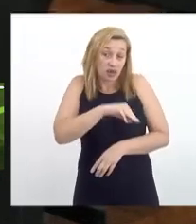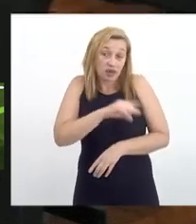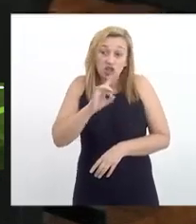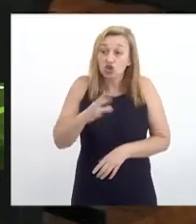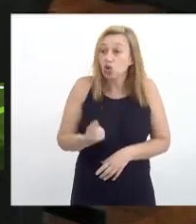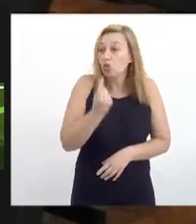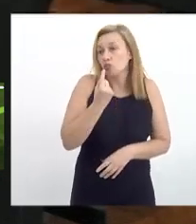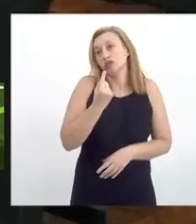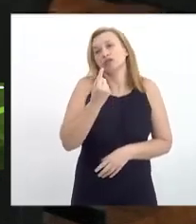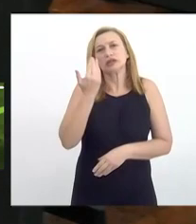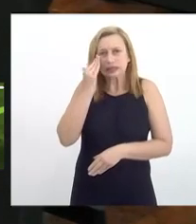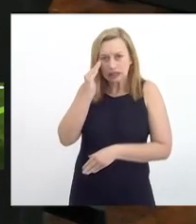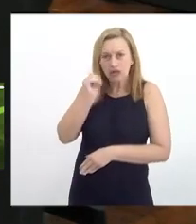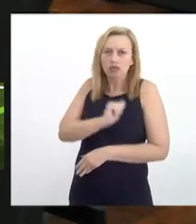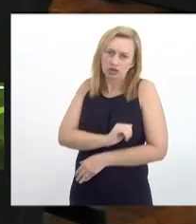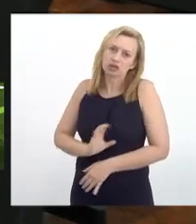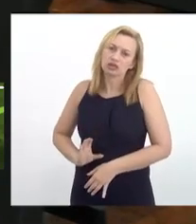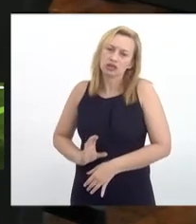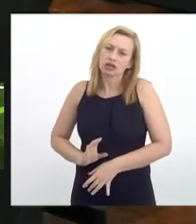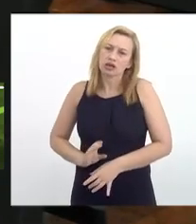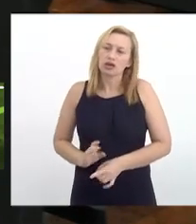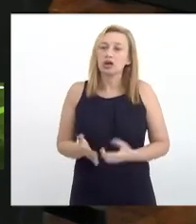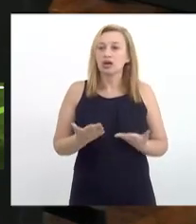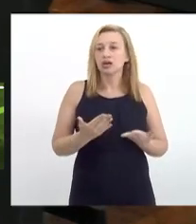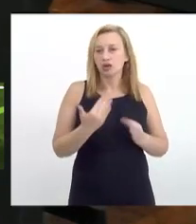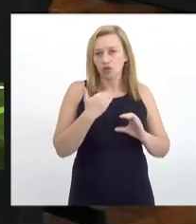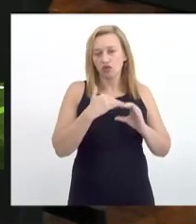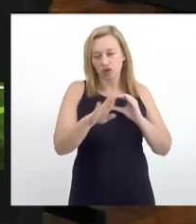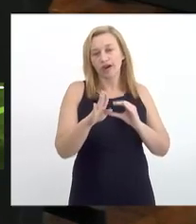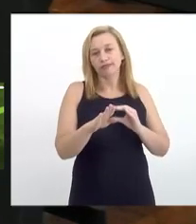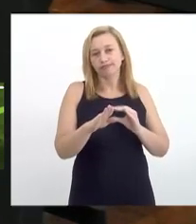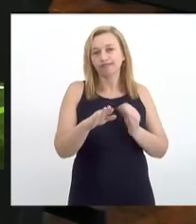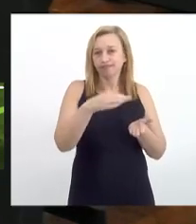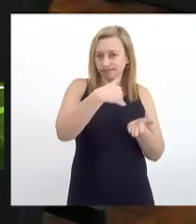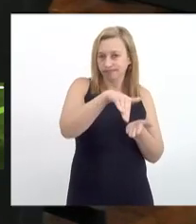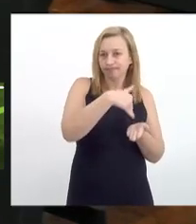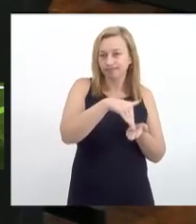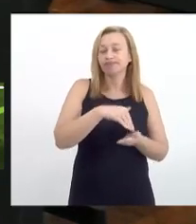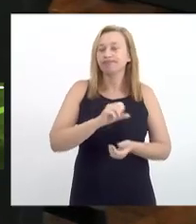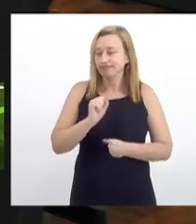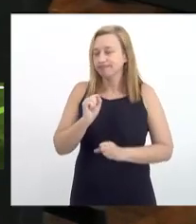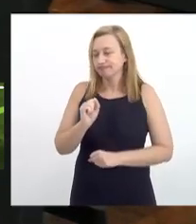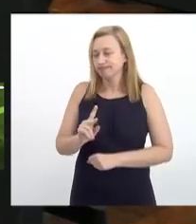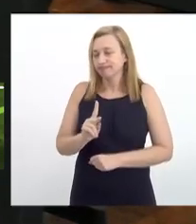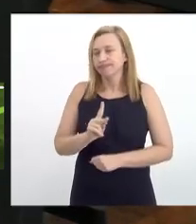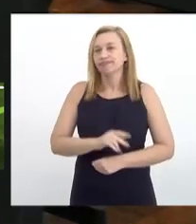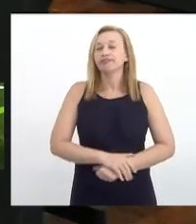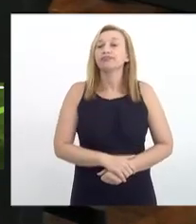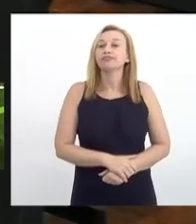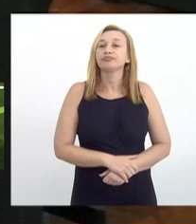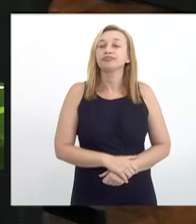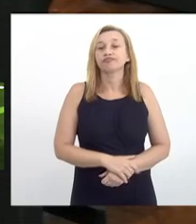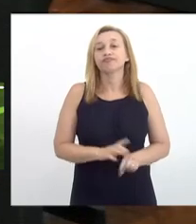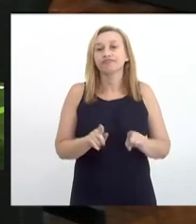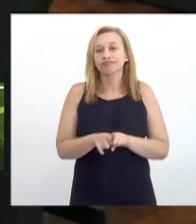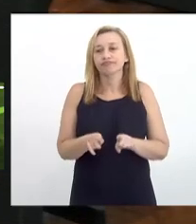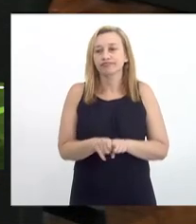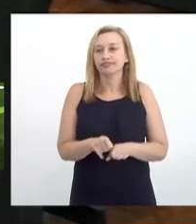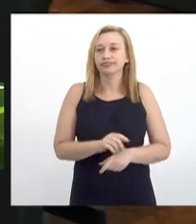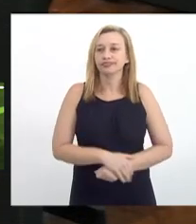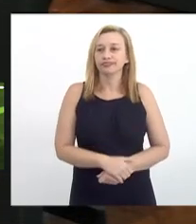Entendeu, André? Porque aí... Eu vou enviar para o secretário... Isso. Para o secretário. E, além disso,